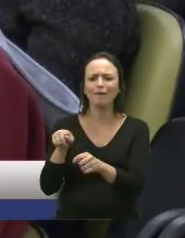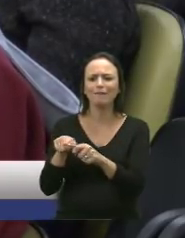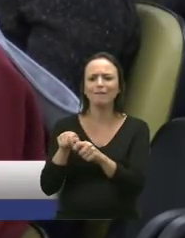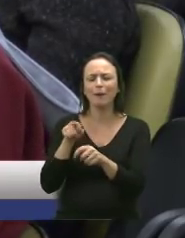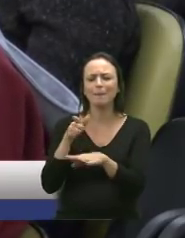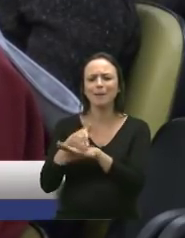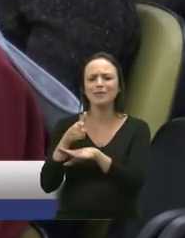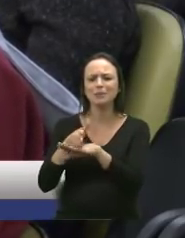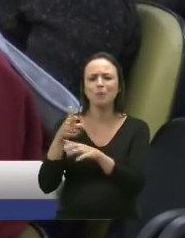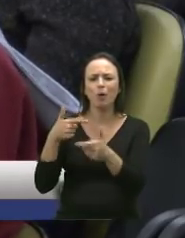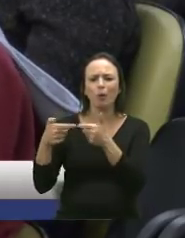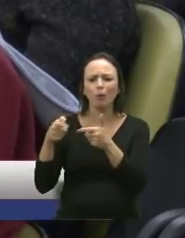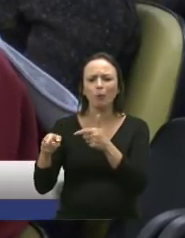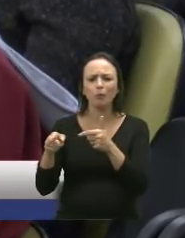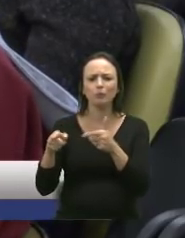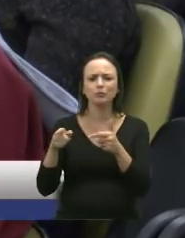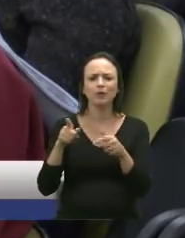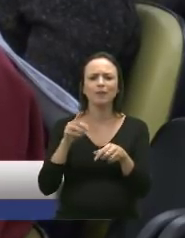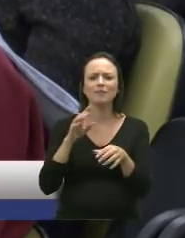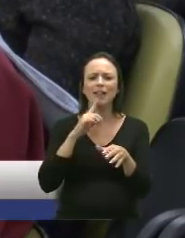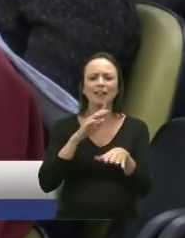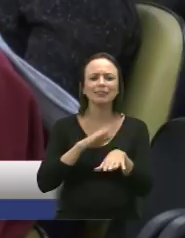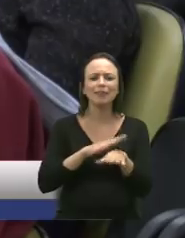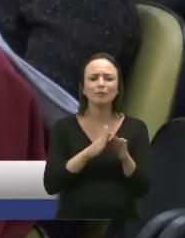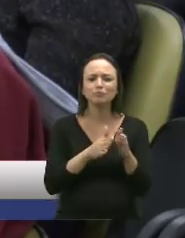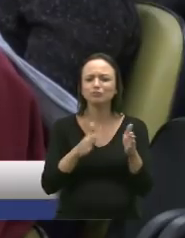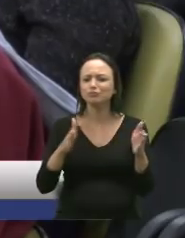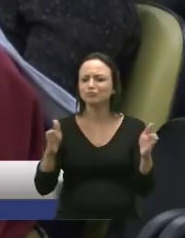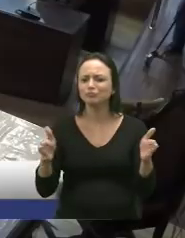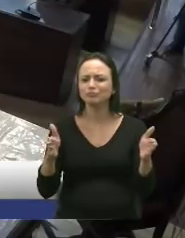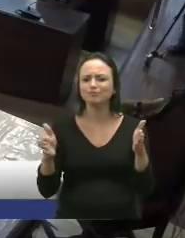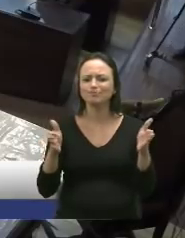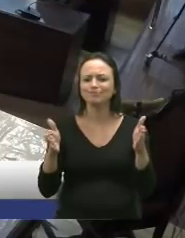muito bem a temporalidade.